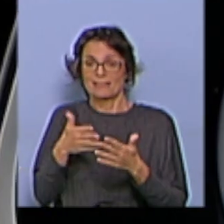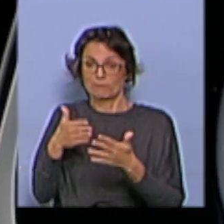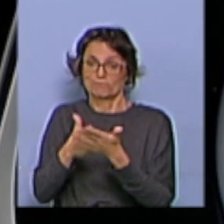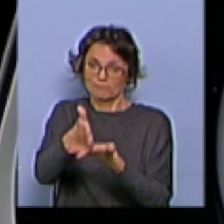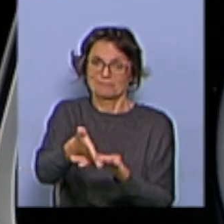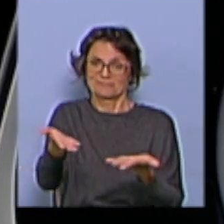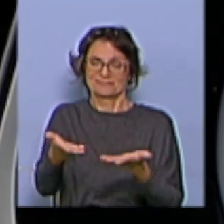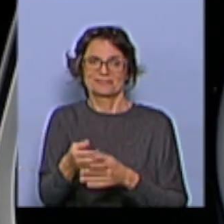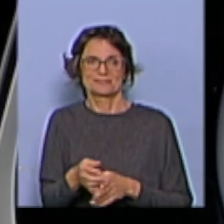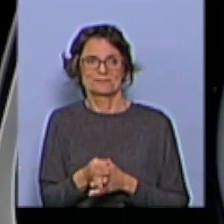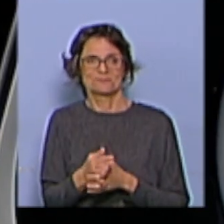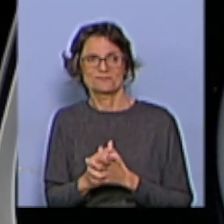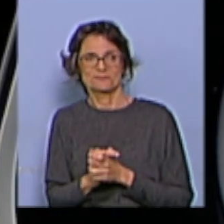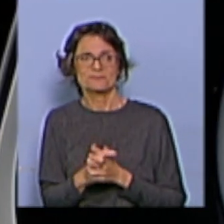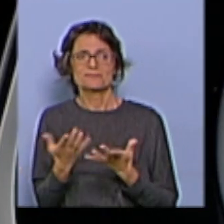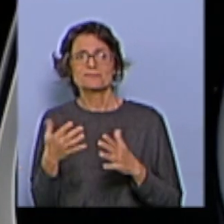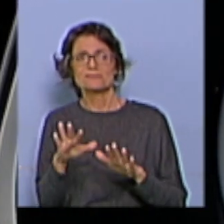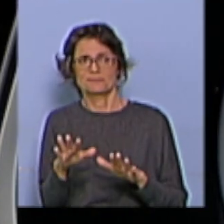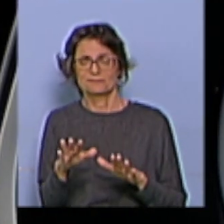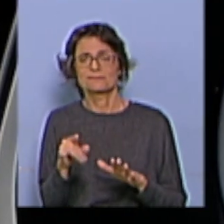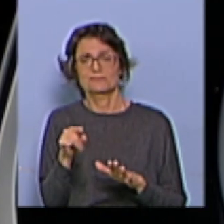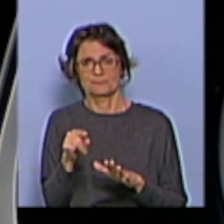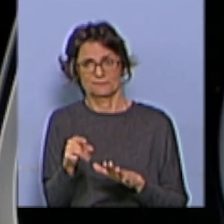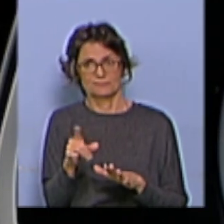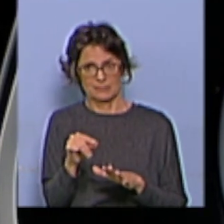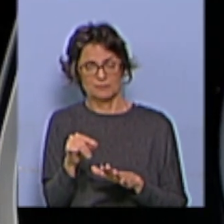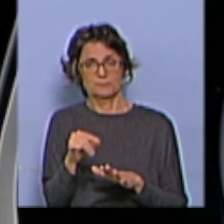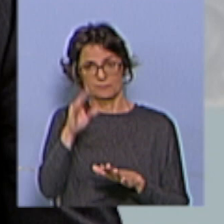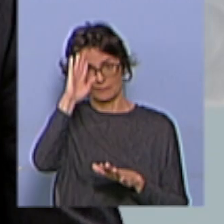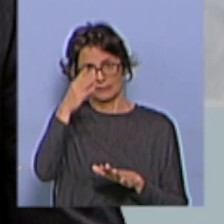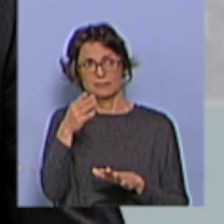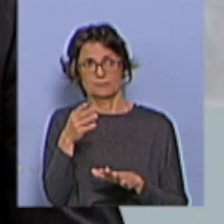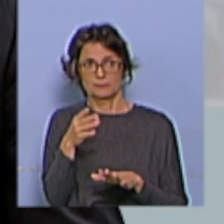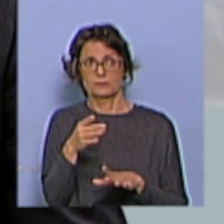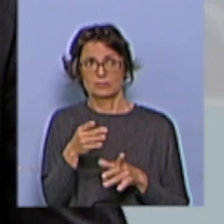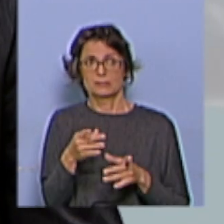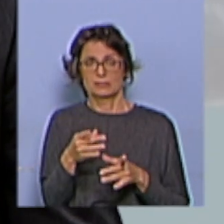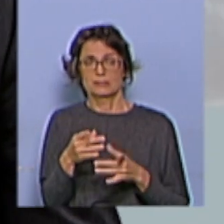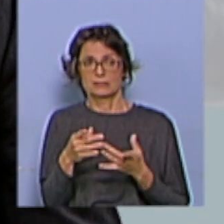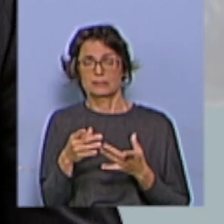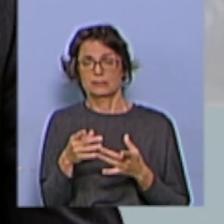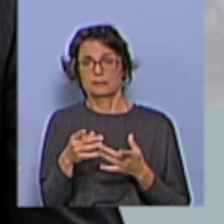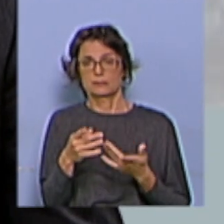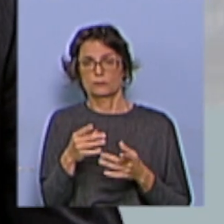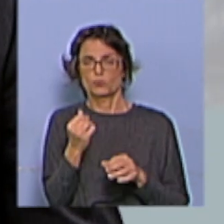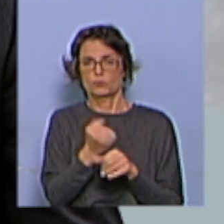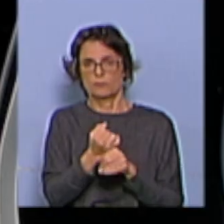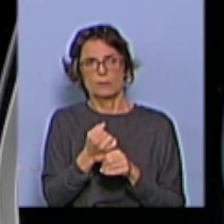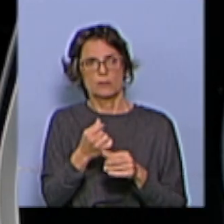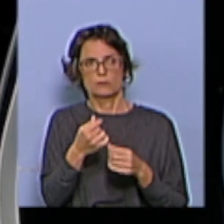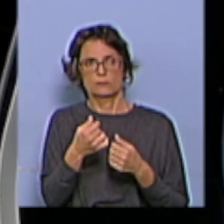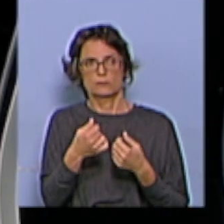capelães hospitalares não é apenas os doentes, é também toda a população hospitalar. O caso dos profissionais de saúde que por estes